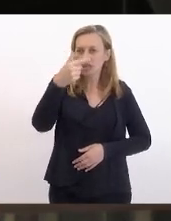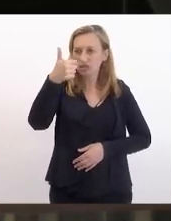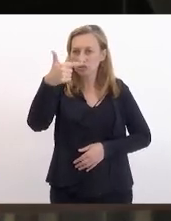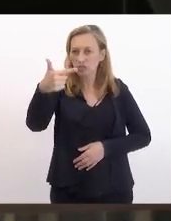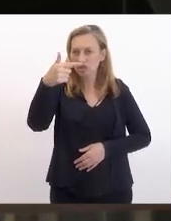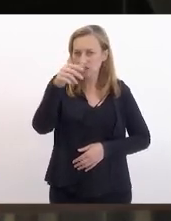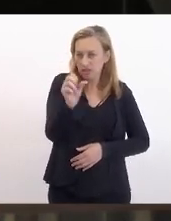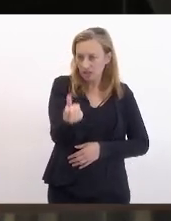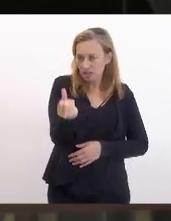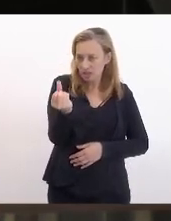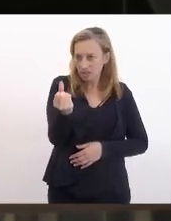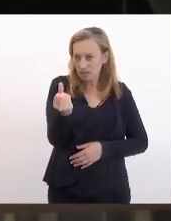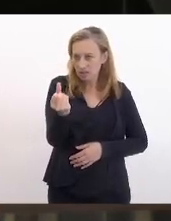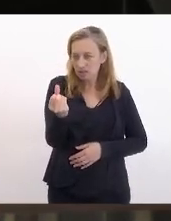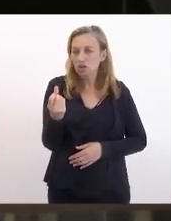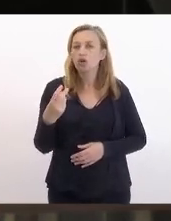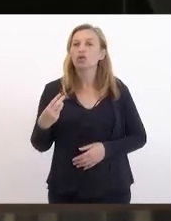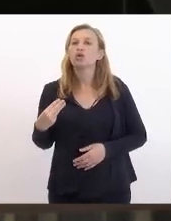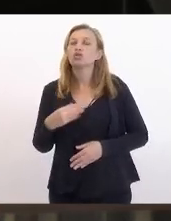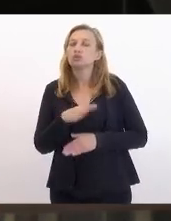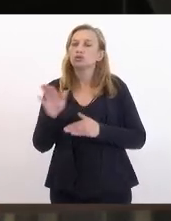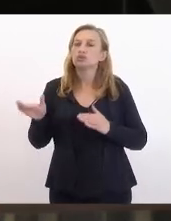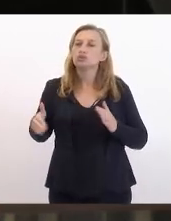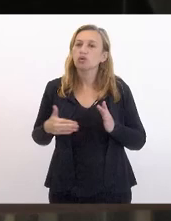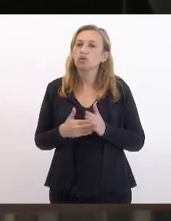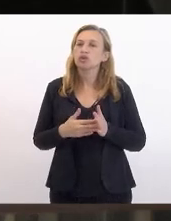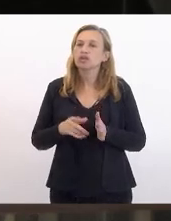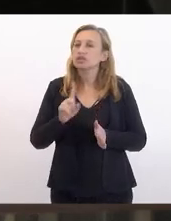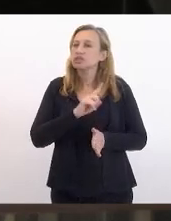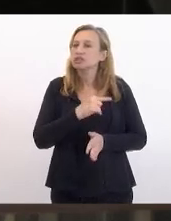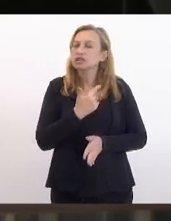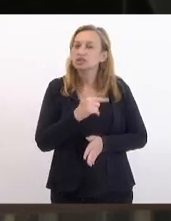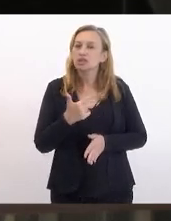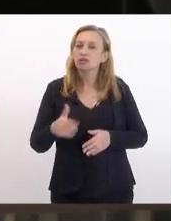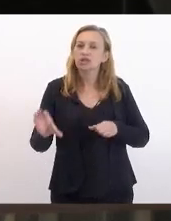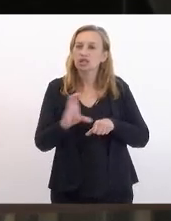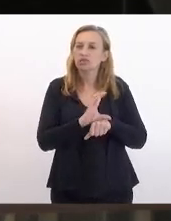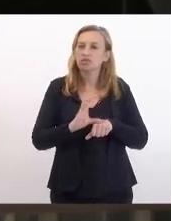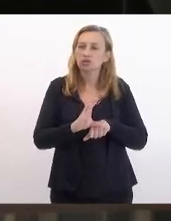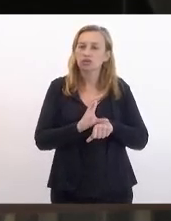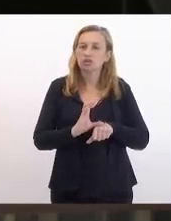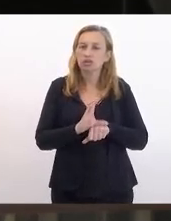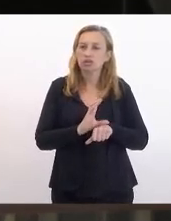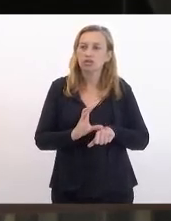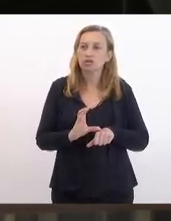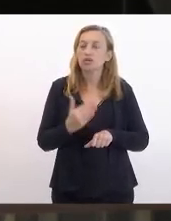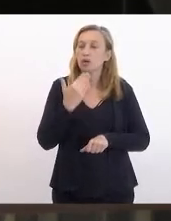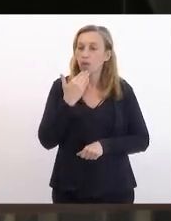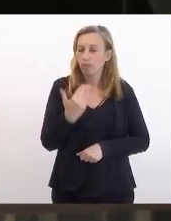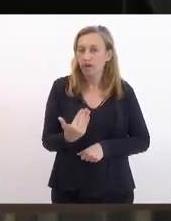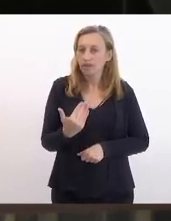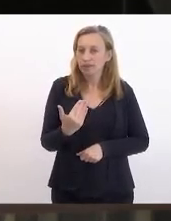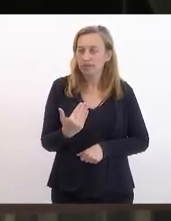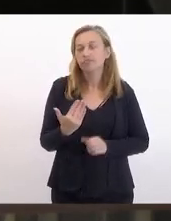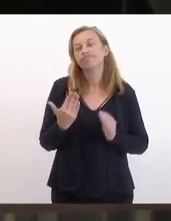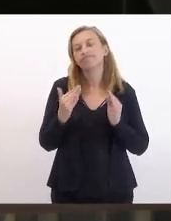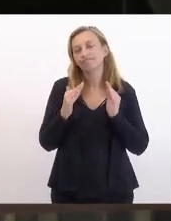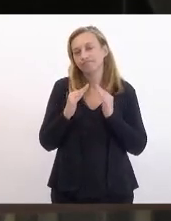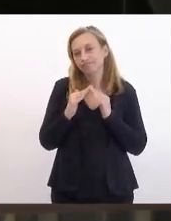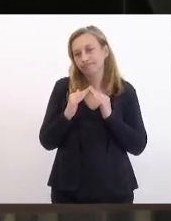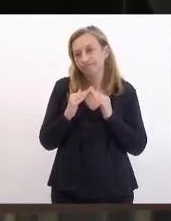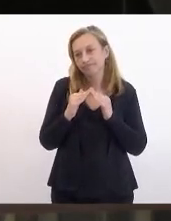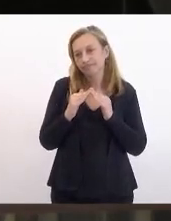1326 ambas não são inconstitucional mais e eu peço essa